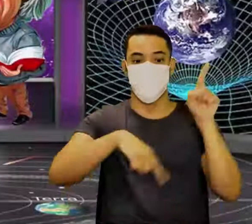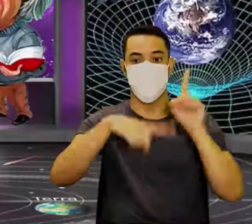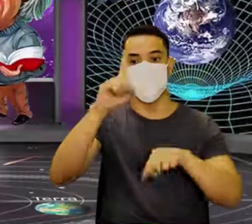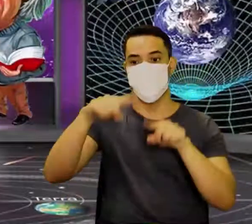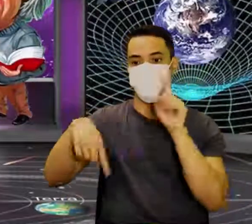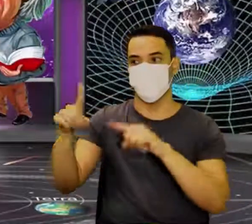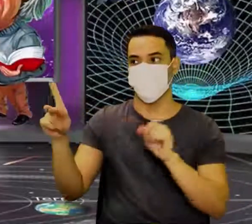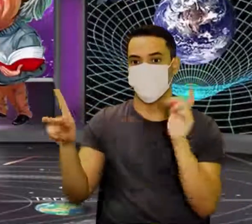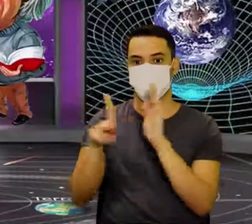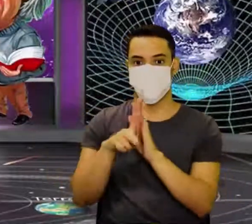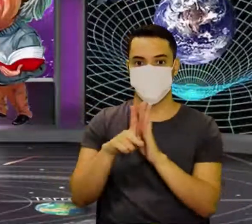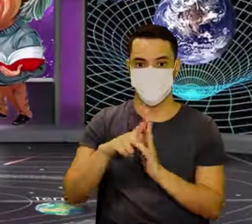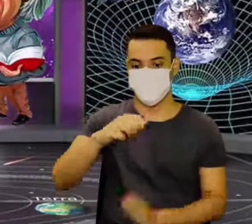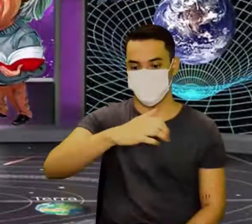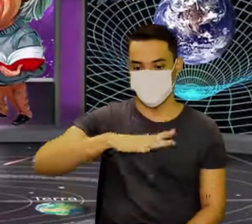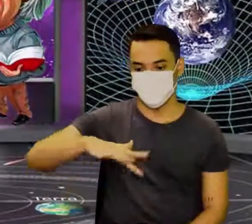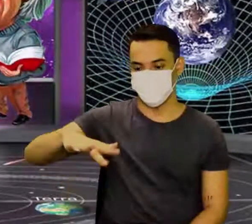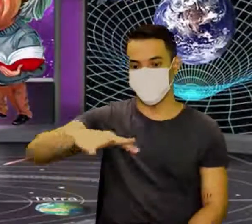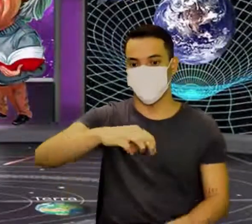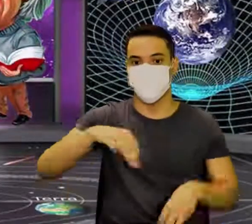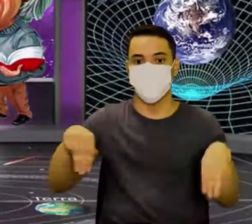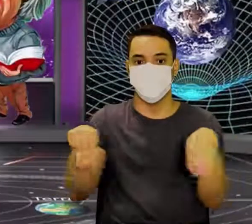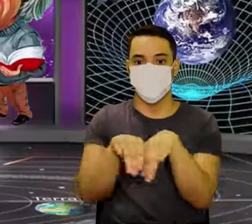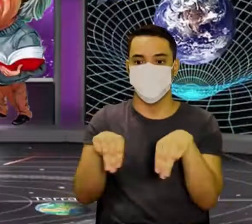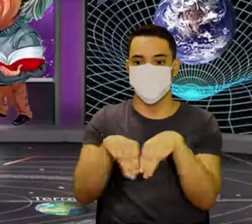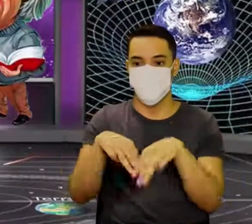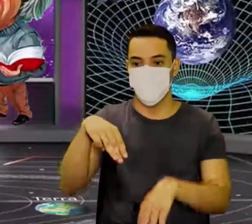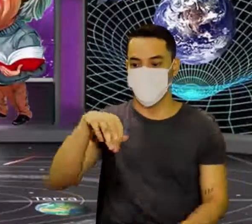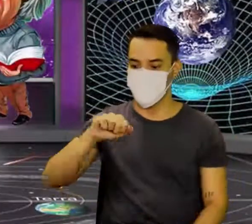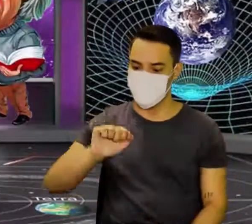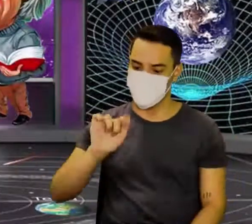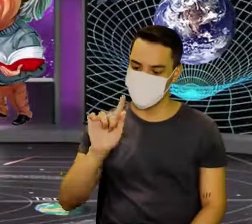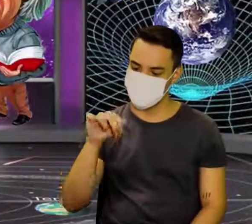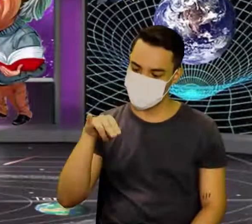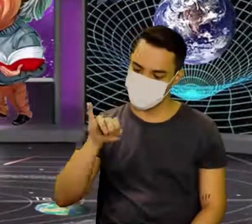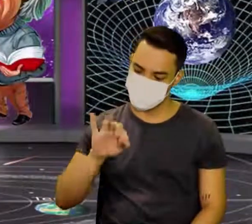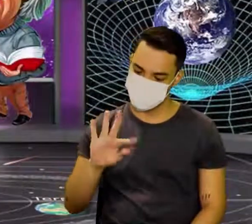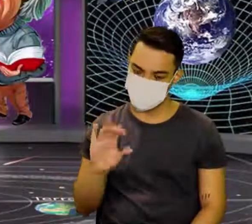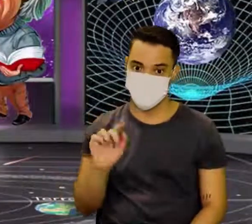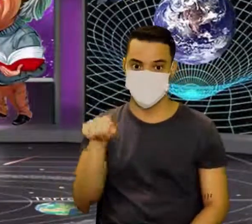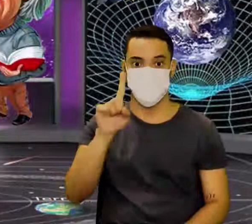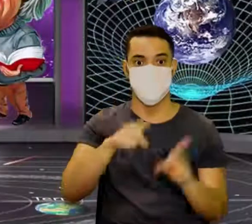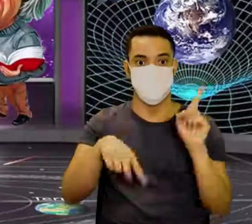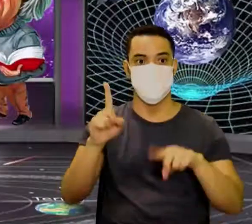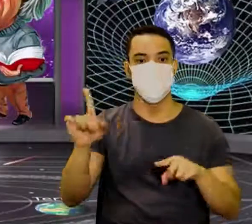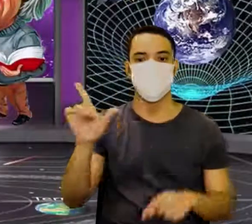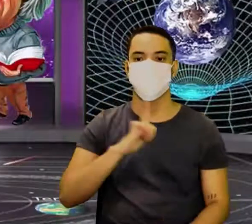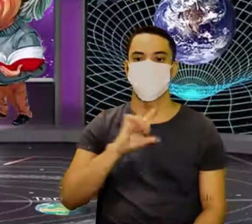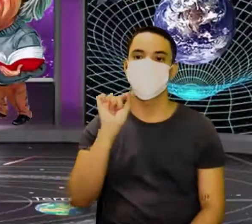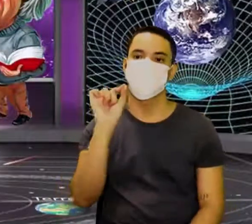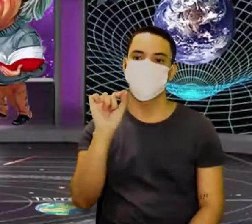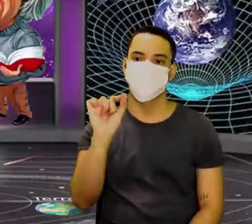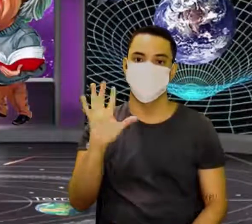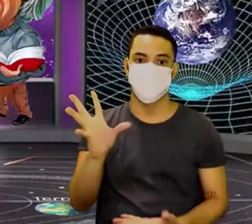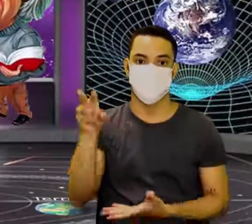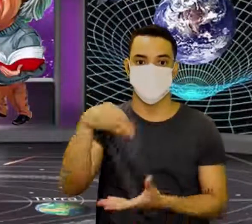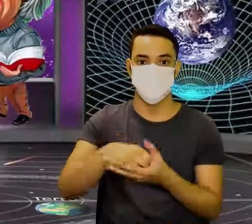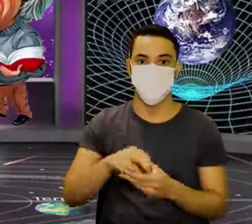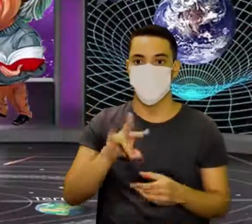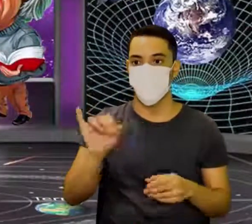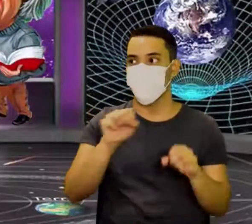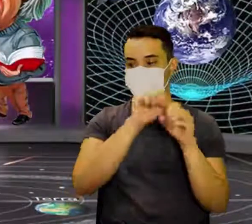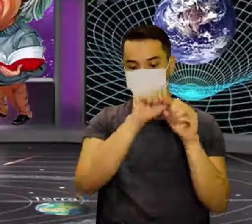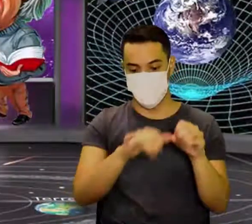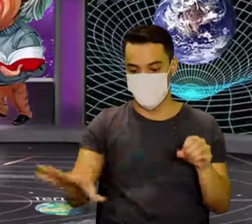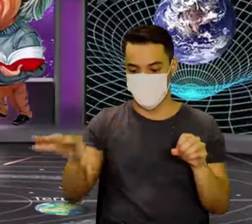variação desse campo magnético, tá? E essa variação de campo magnético vai induzir